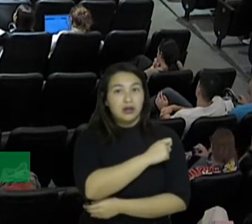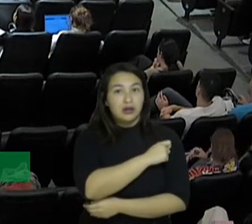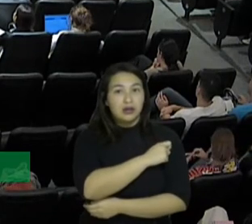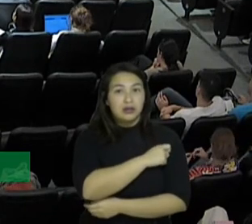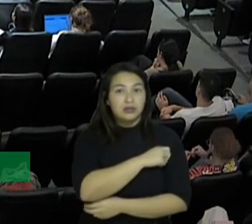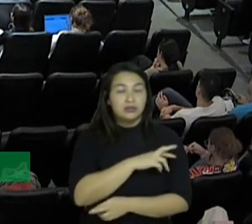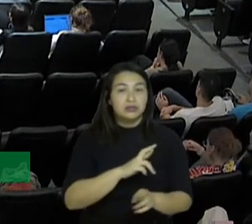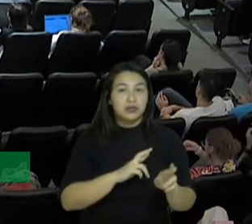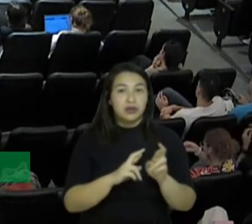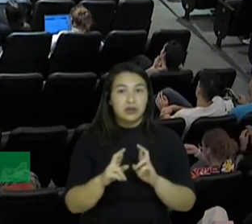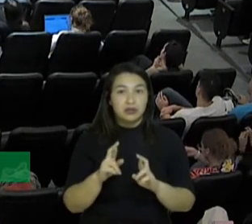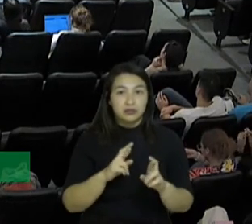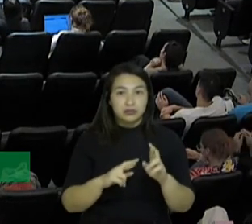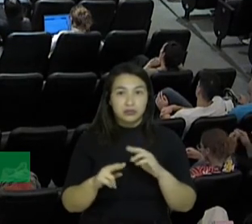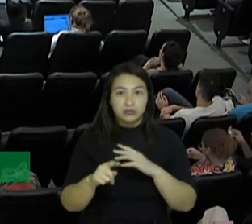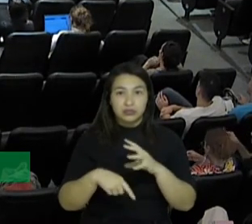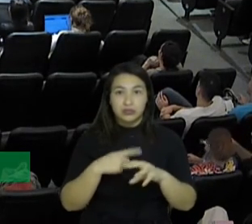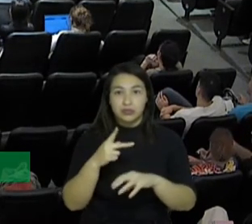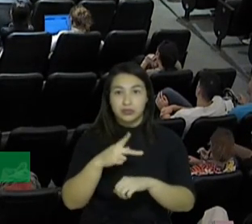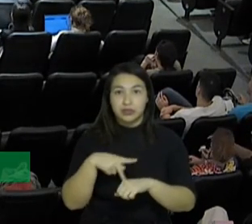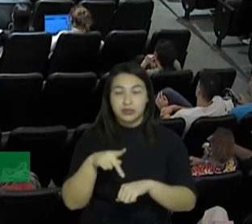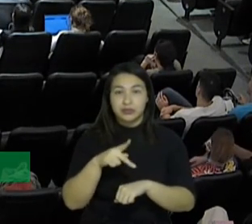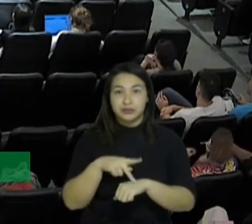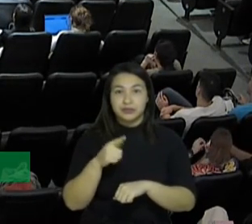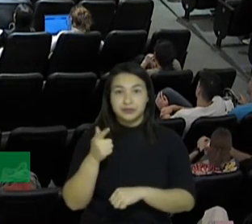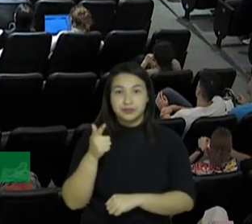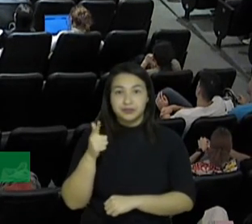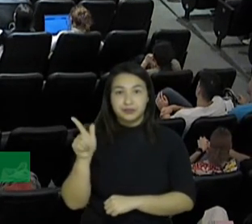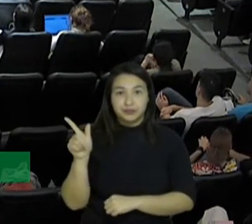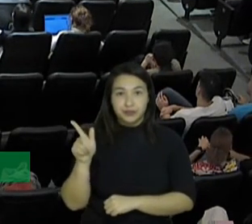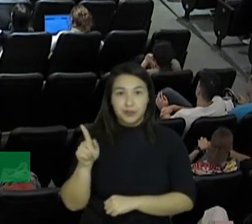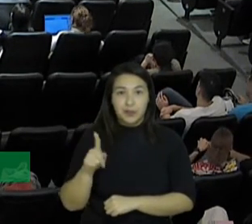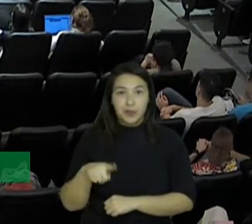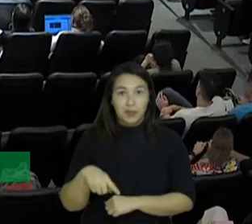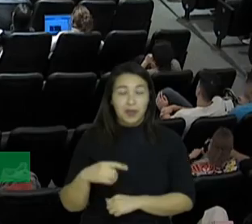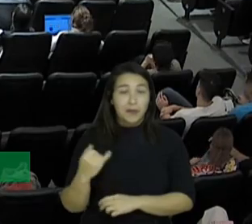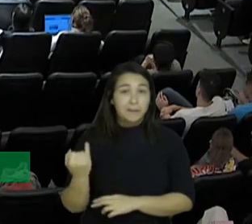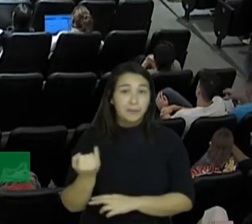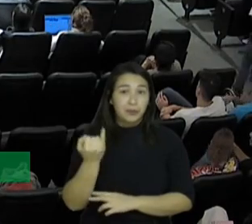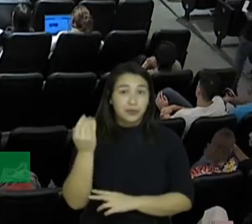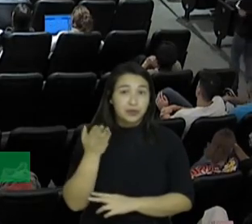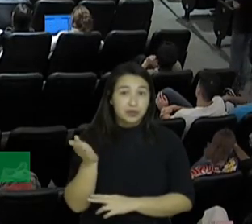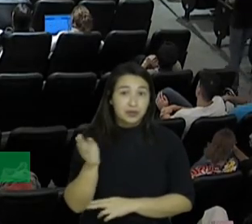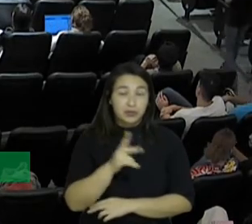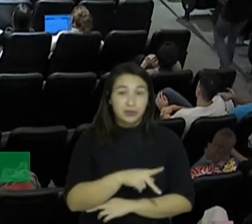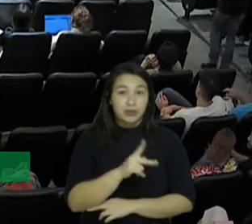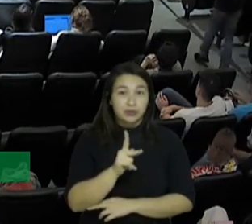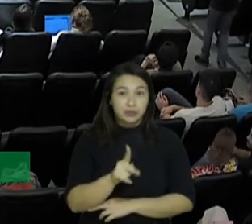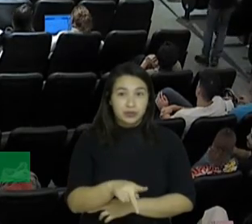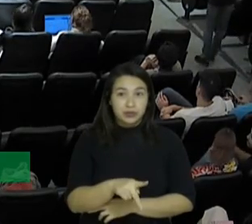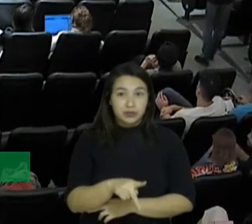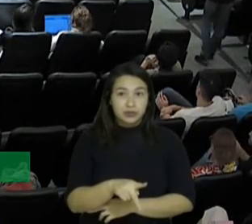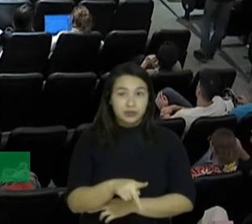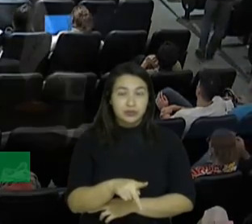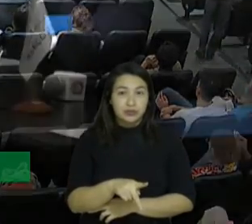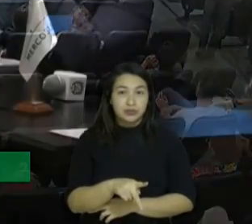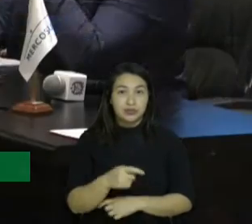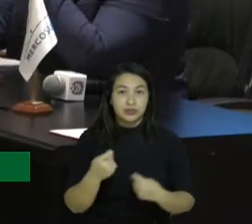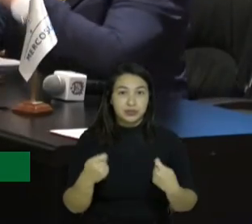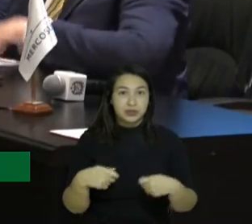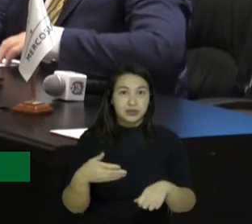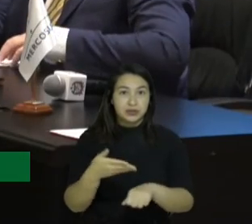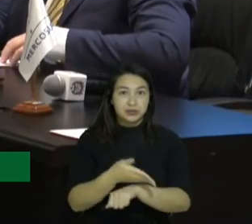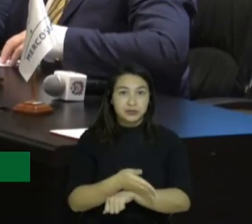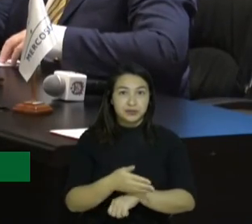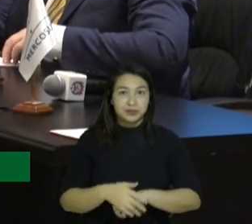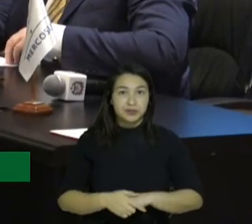importante a a posição e a visão dos colegas professores dos cursos de relações internacionais Ricardo a palavra t